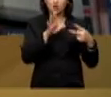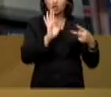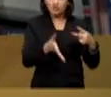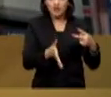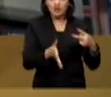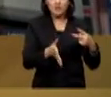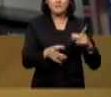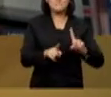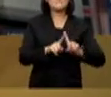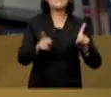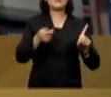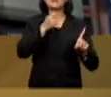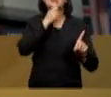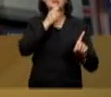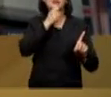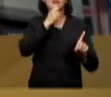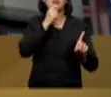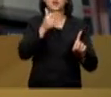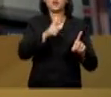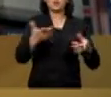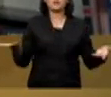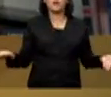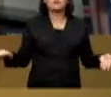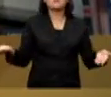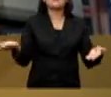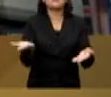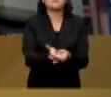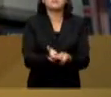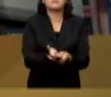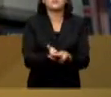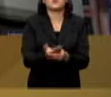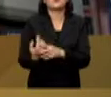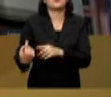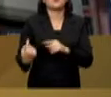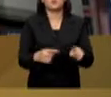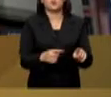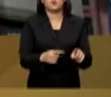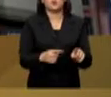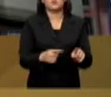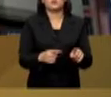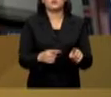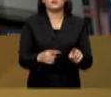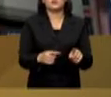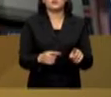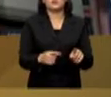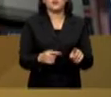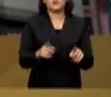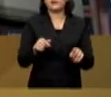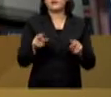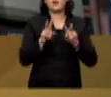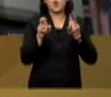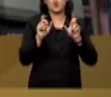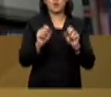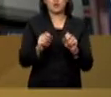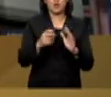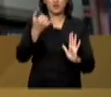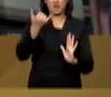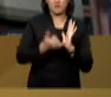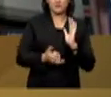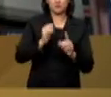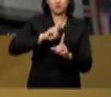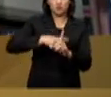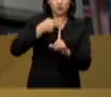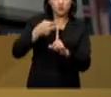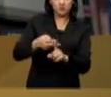não ingressaram com ação de repetição de indébito. Situação de bitributação. Recolheram para os